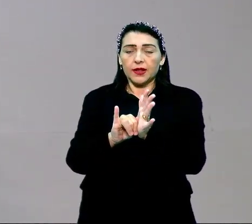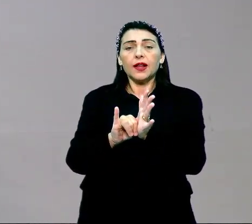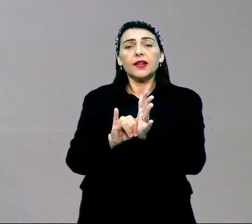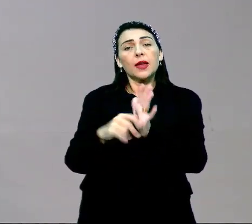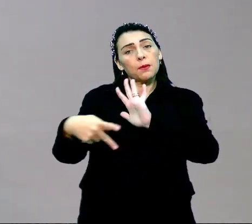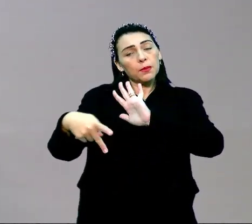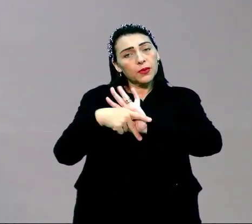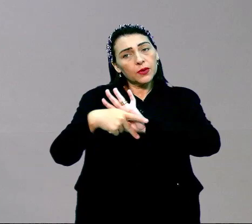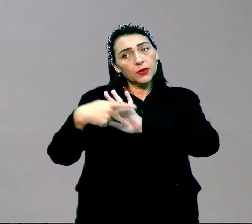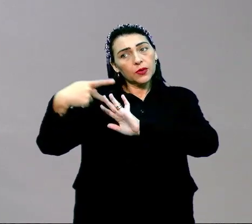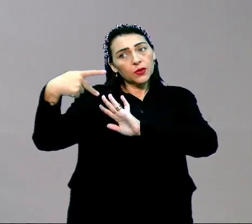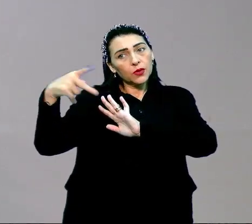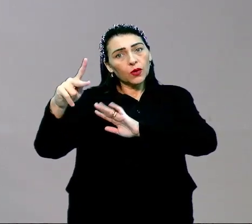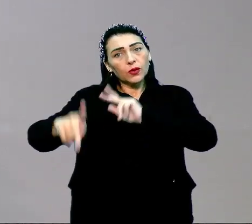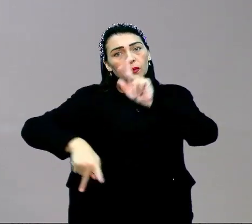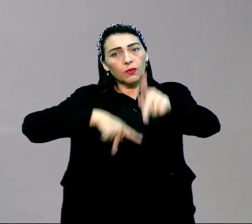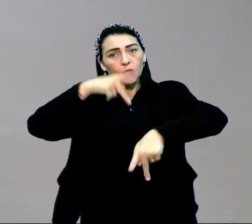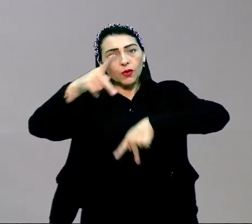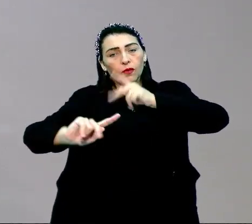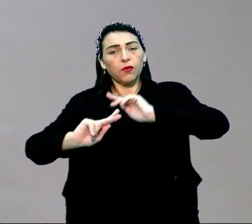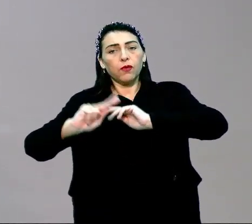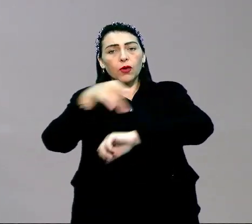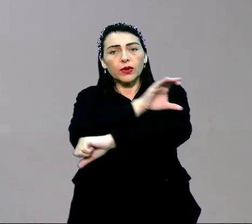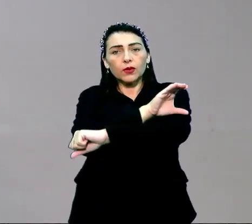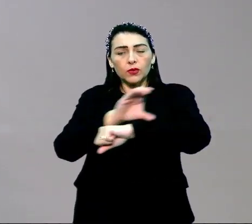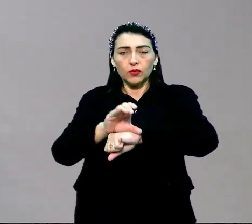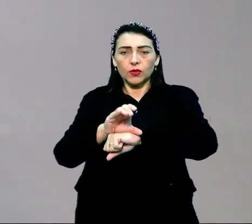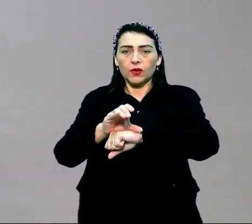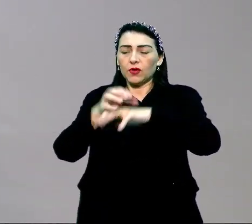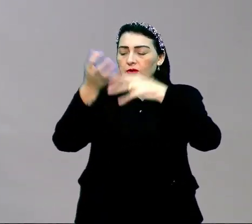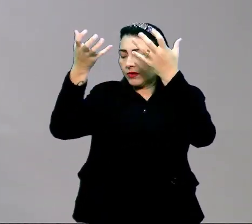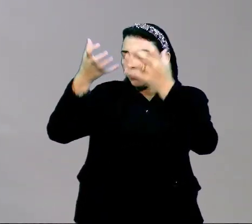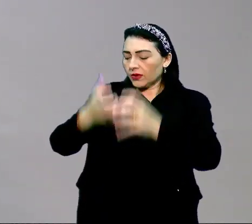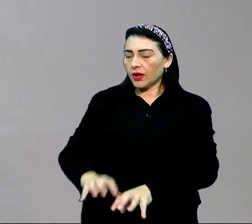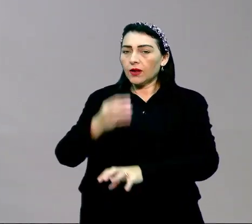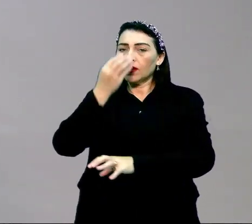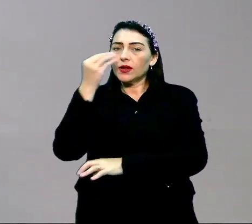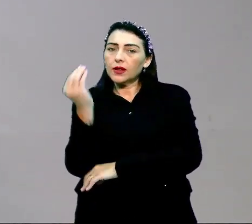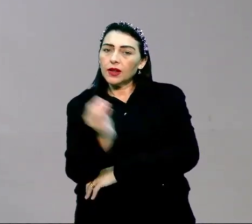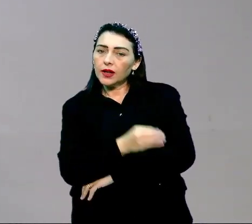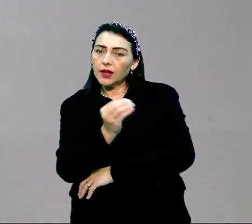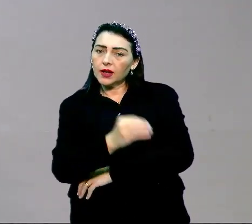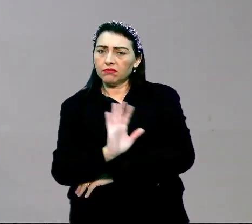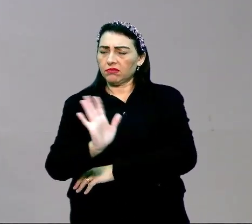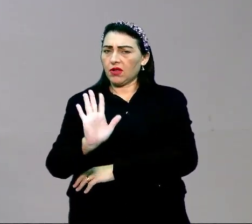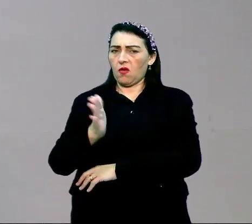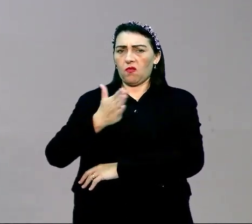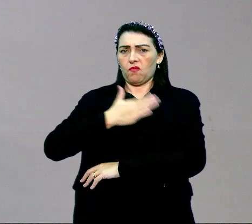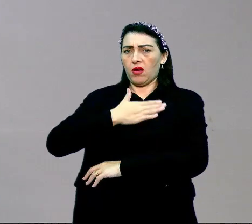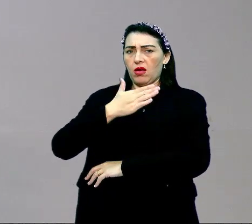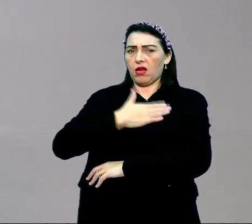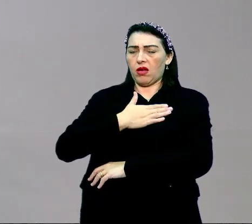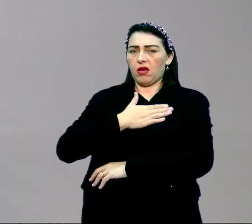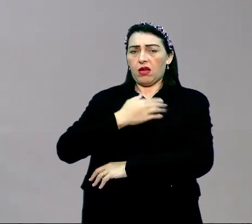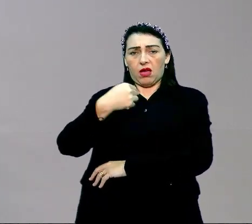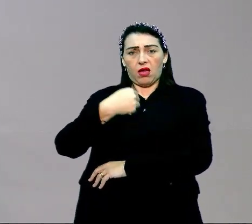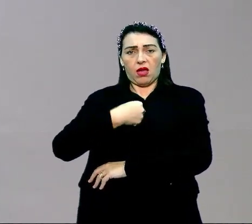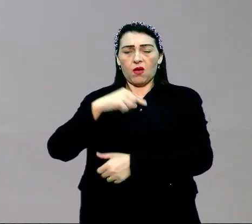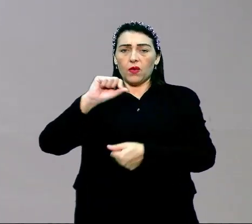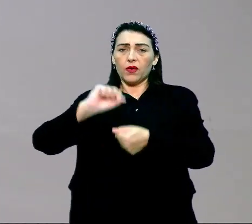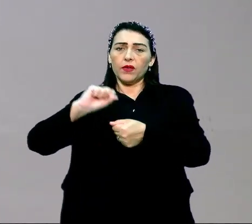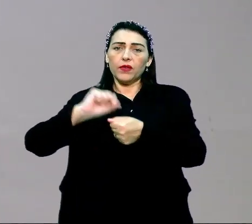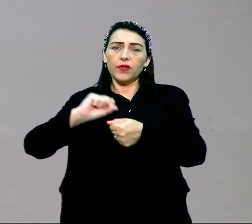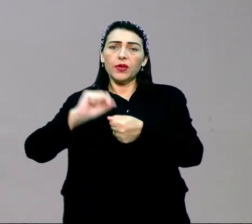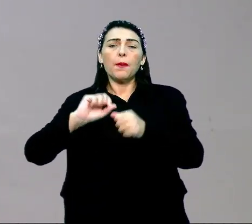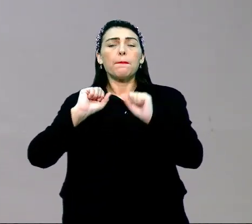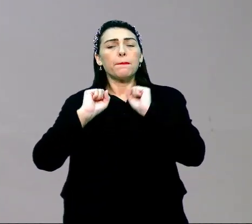aquilo é pertencente seu, e de você ainda recusar, você negar e dizer, não, isso aqui fui eu que criei. Não, você